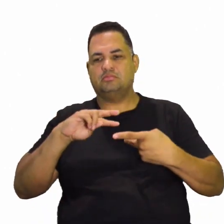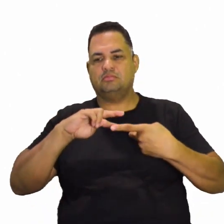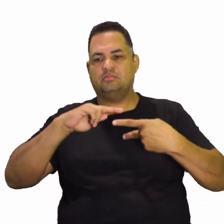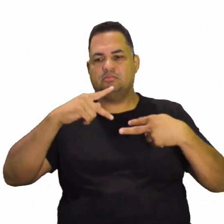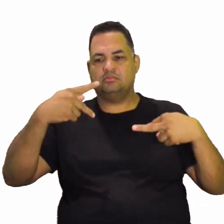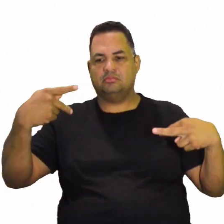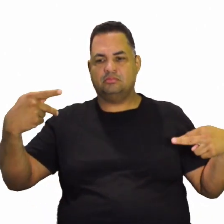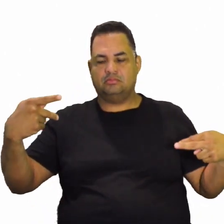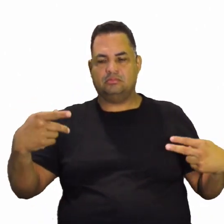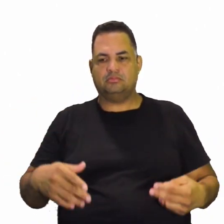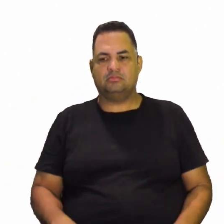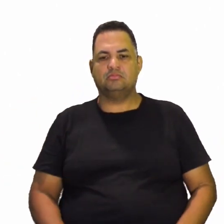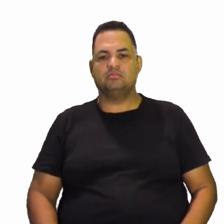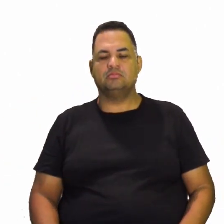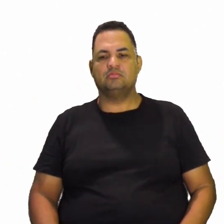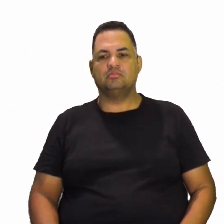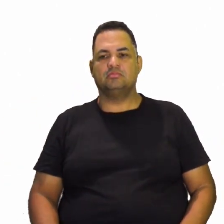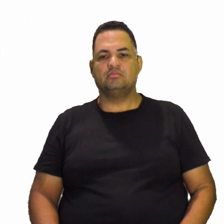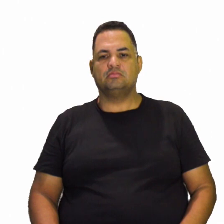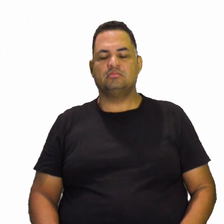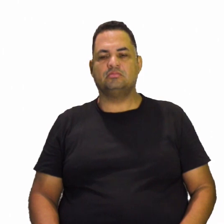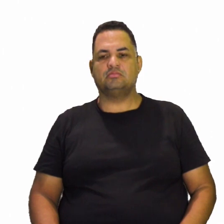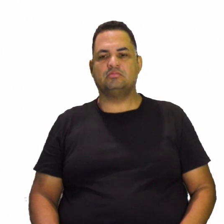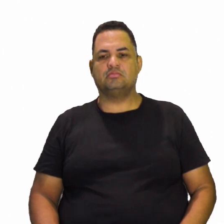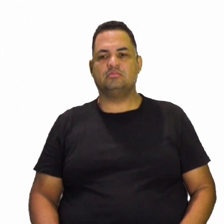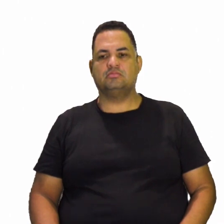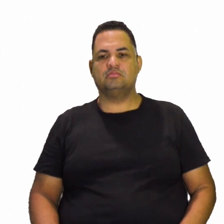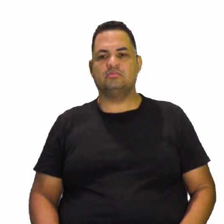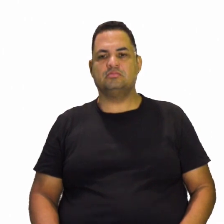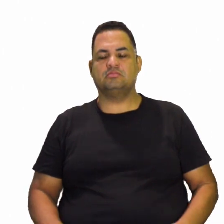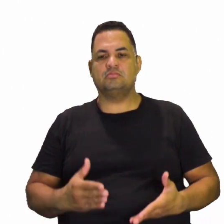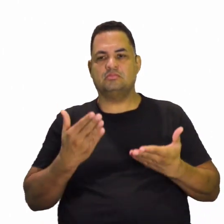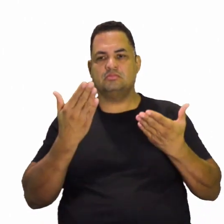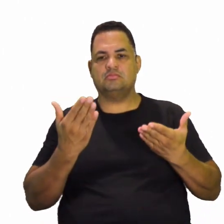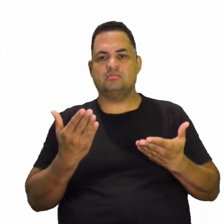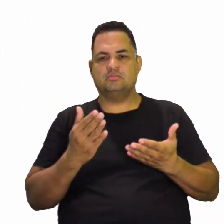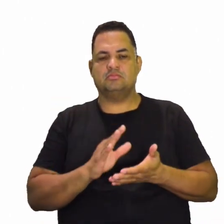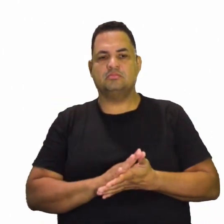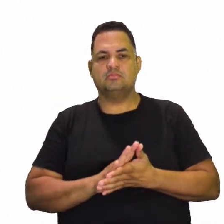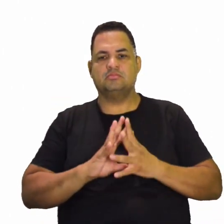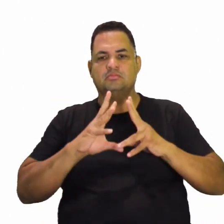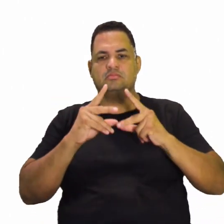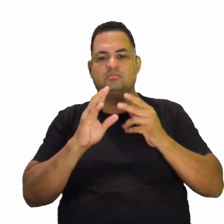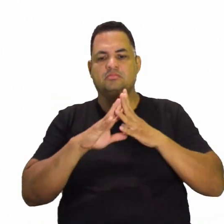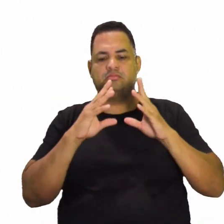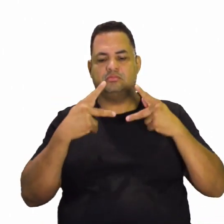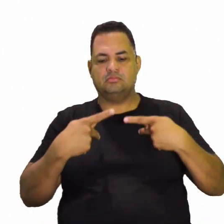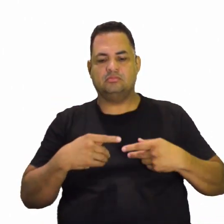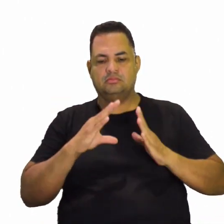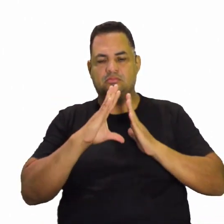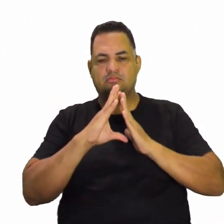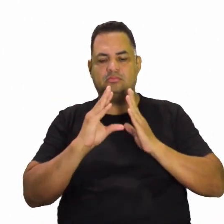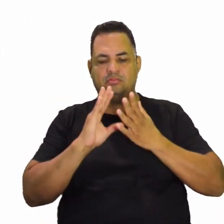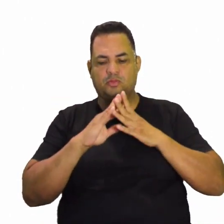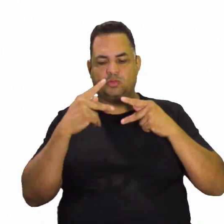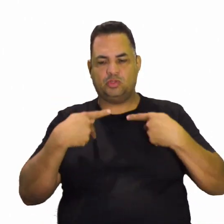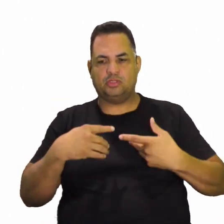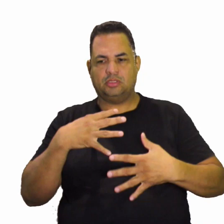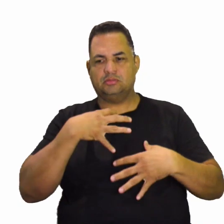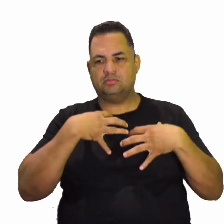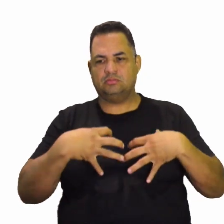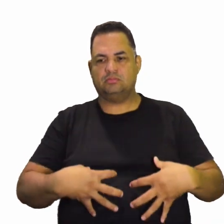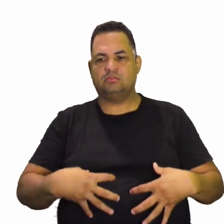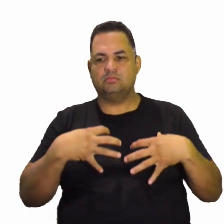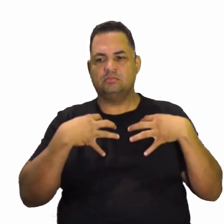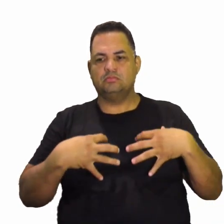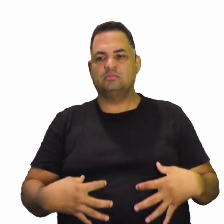seu DNA, tá? Então, genoma humano nada mais é do que todo o nosso conteúdo genético, tá?